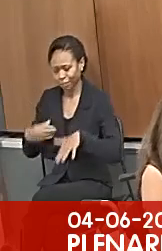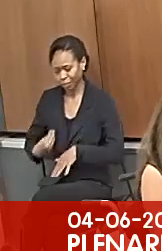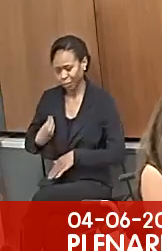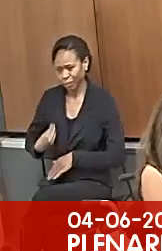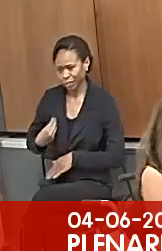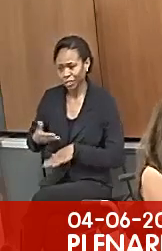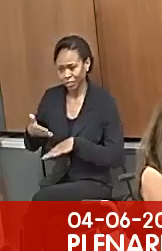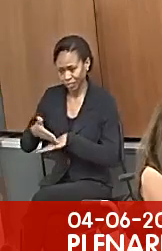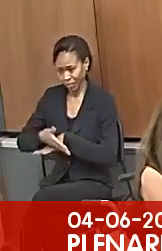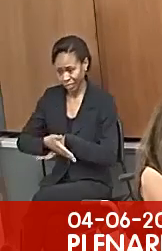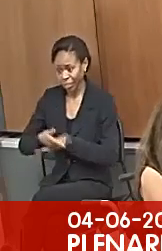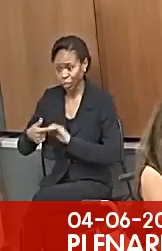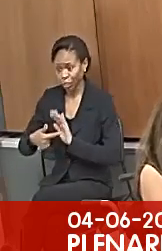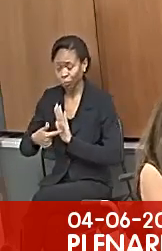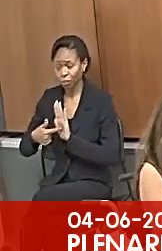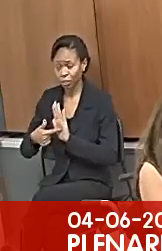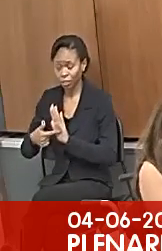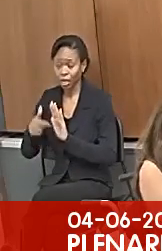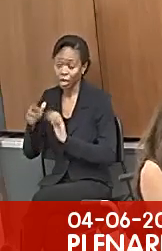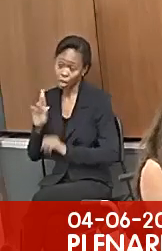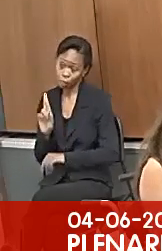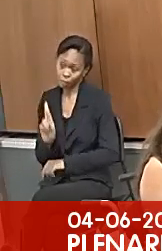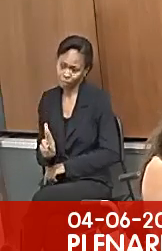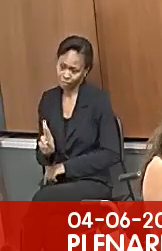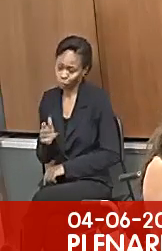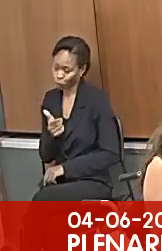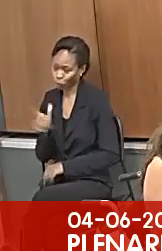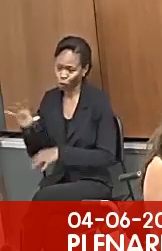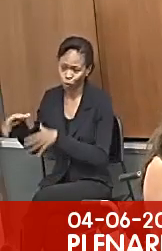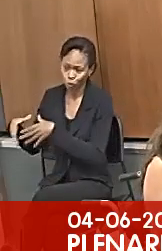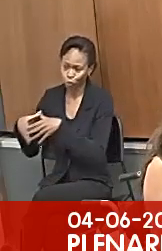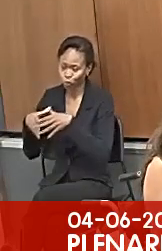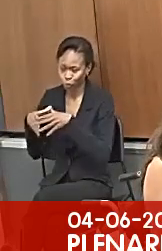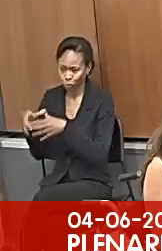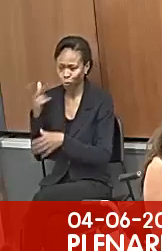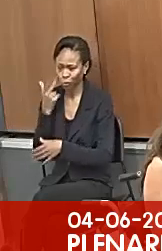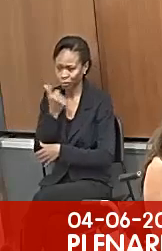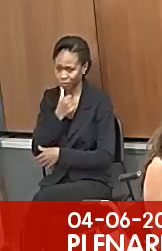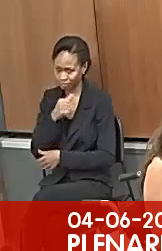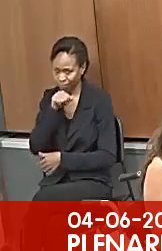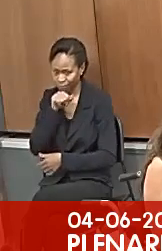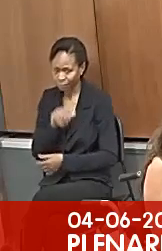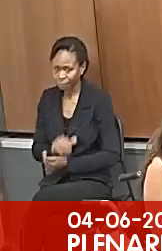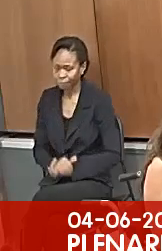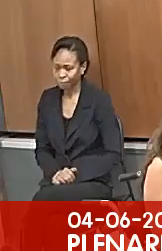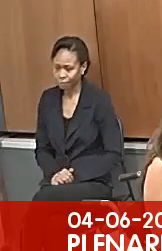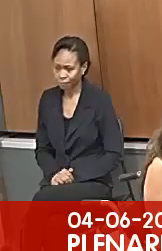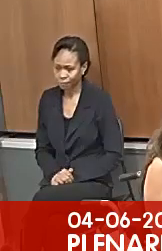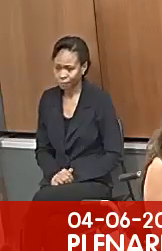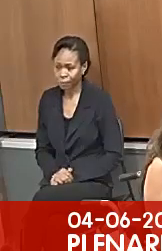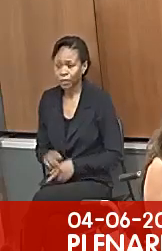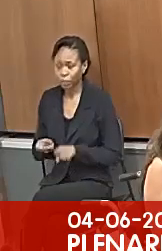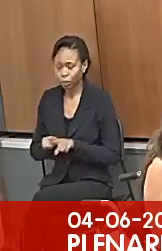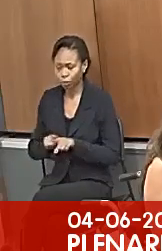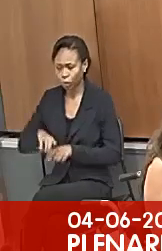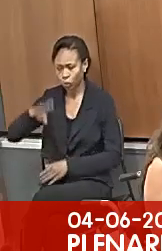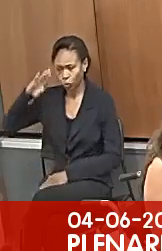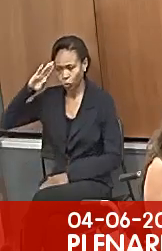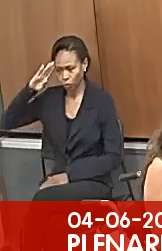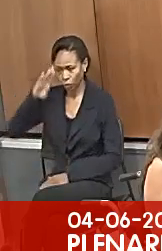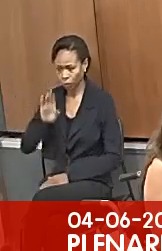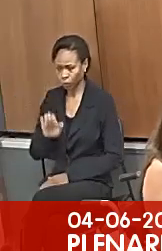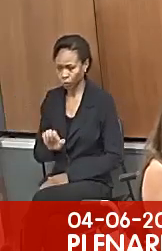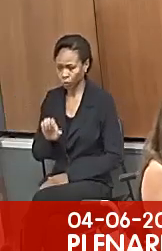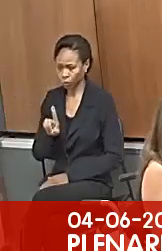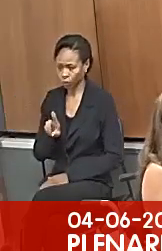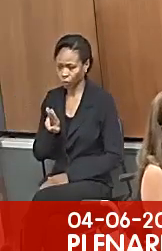aqui prestigiando e representando todos os pais. Então, parabéns pela iniciativa. E também do soldado Eduardo, né, que é o pai